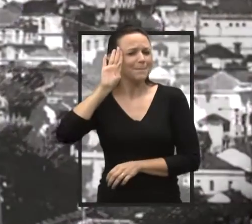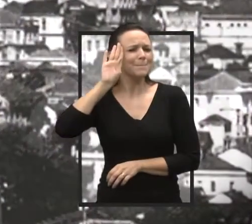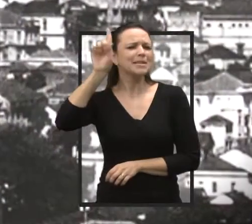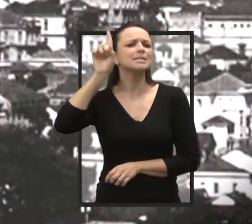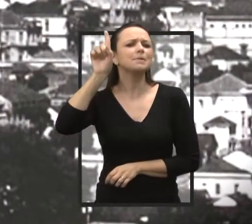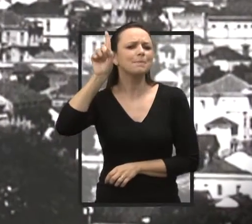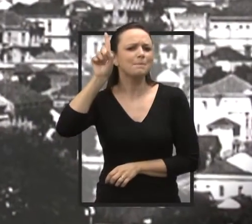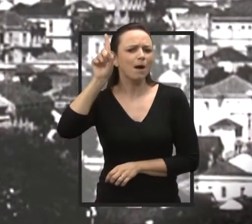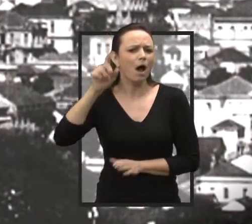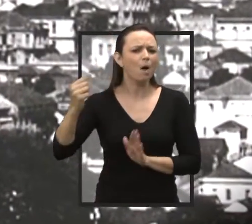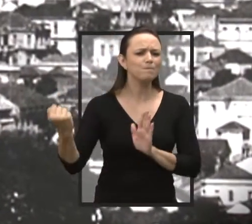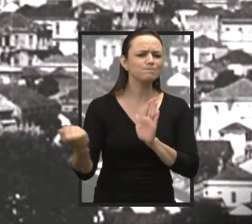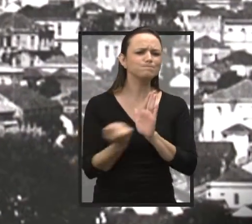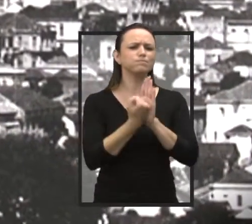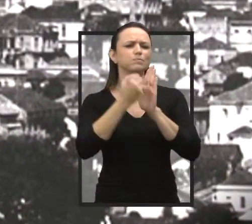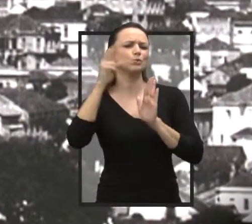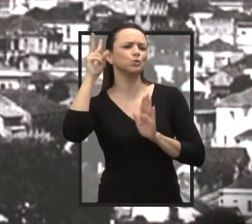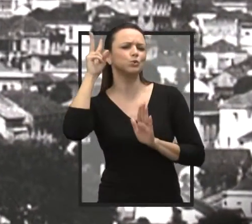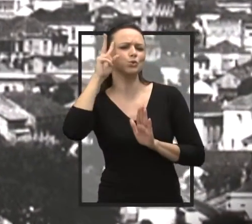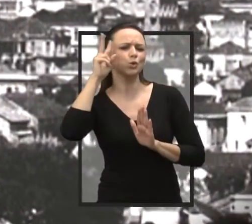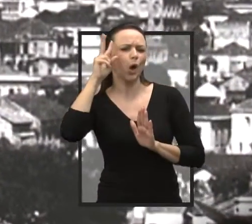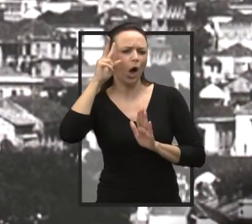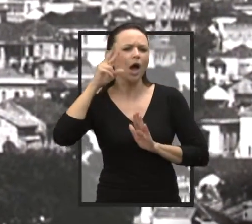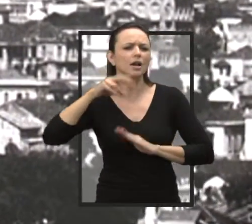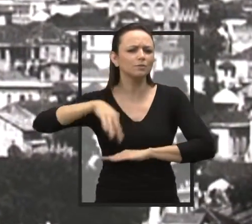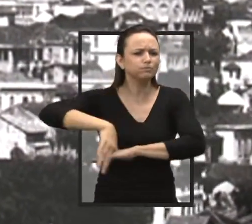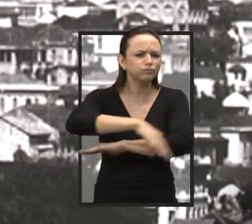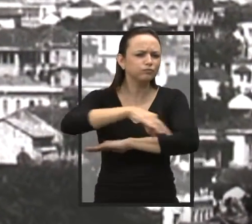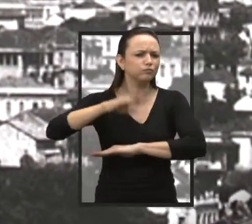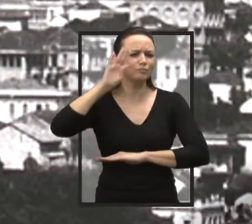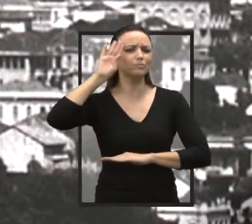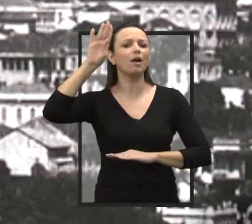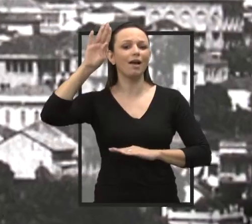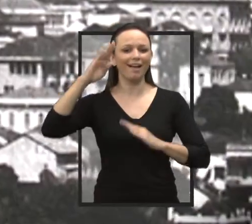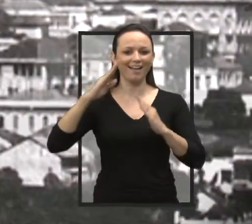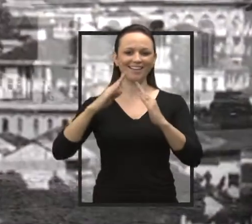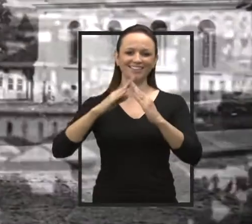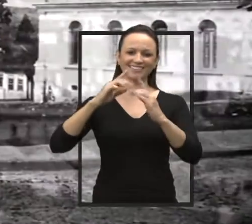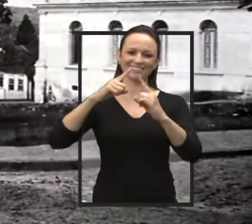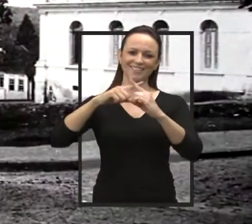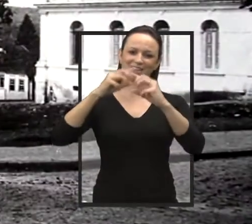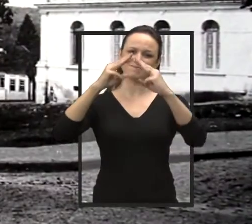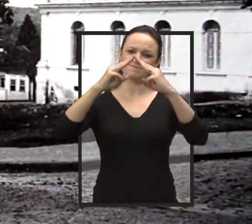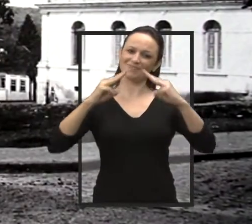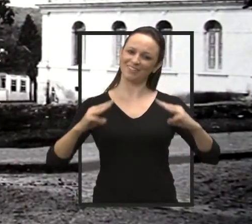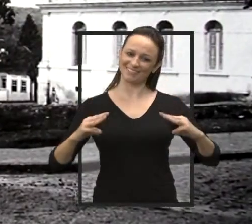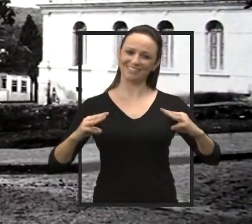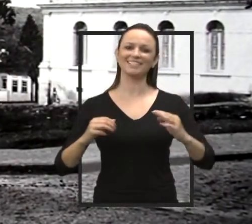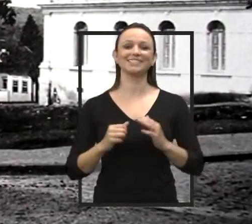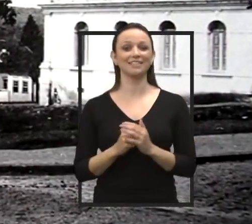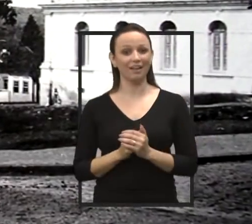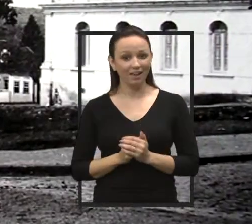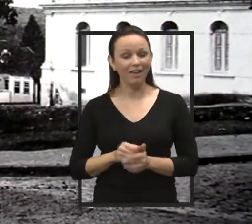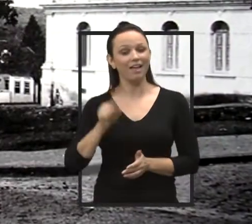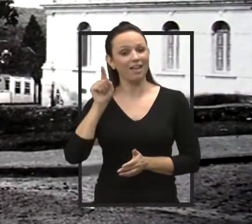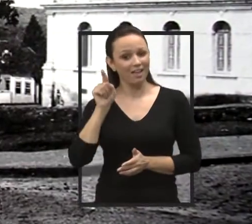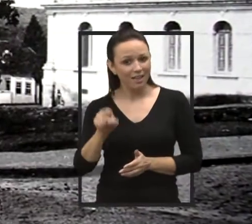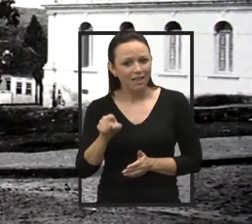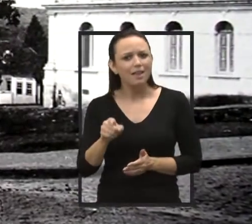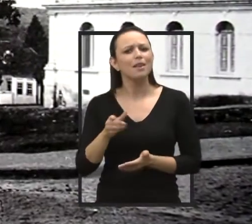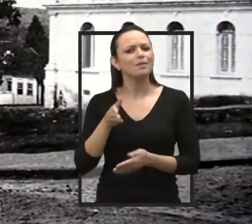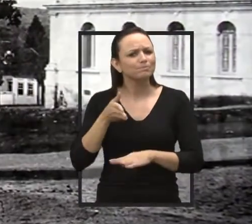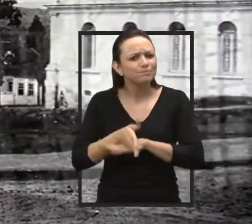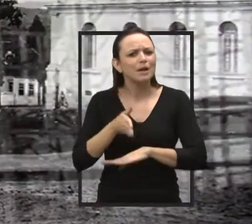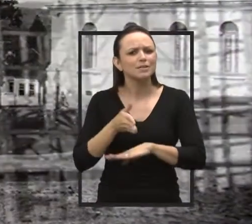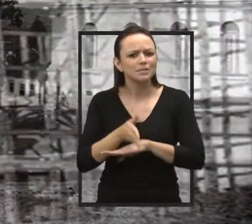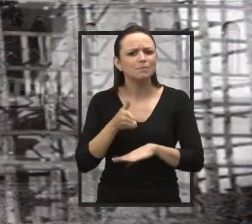patrimônio religioso, histórico e arquitetônico de Jaú, a matriz de Nossa Senhora do Patrocínio. Ele